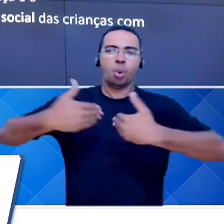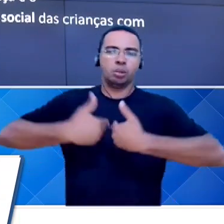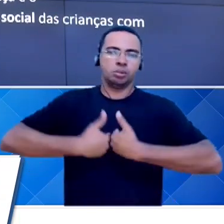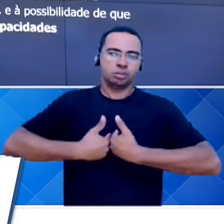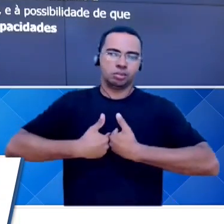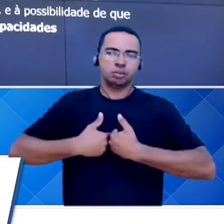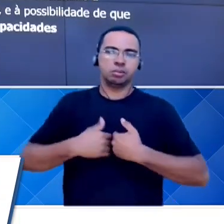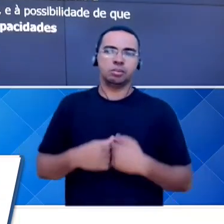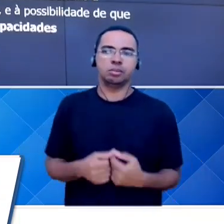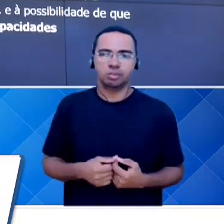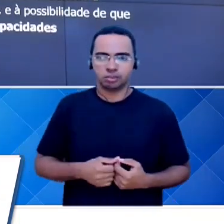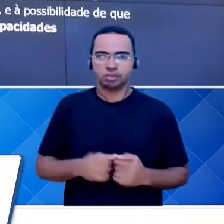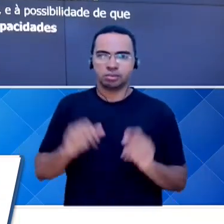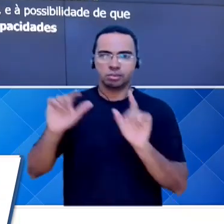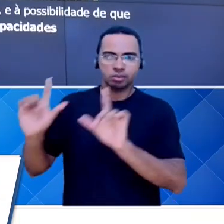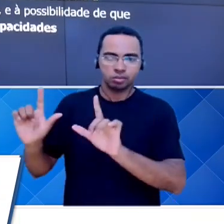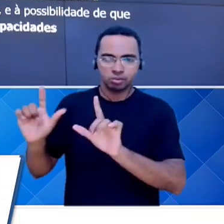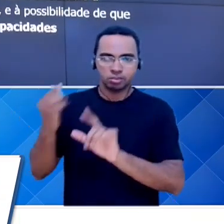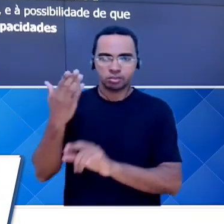slide.